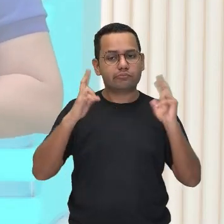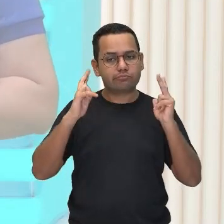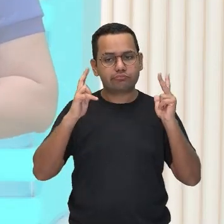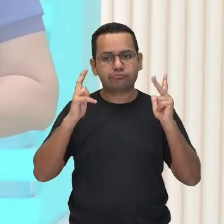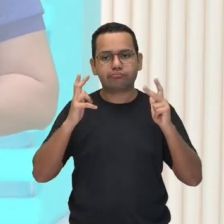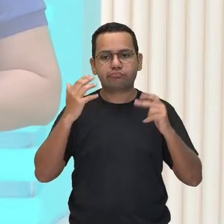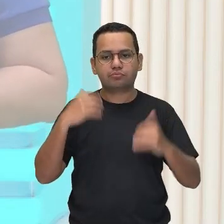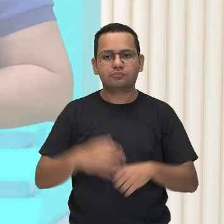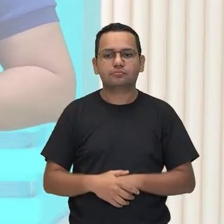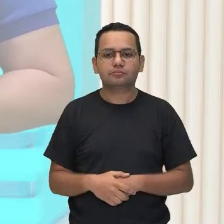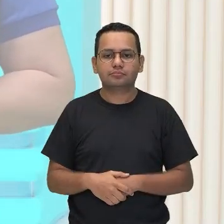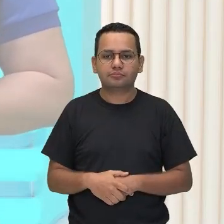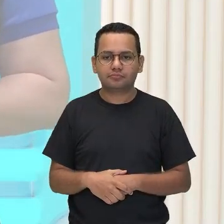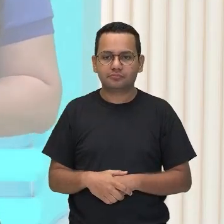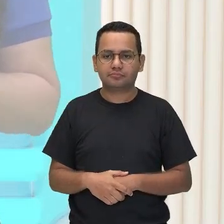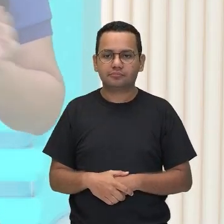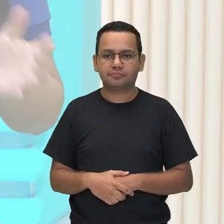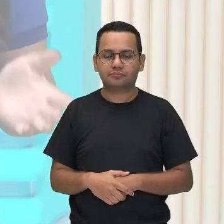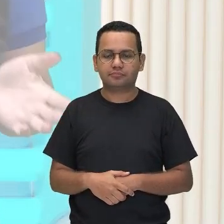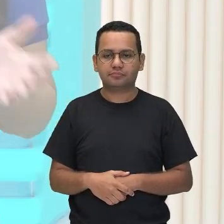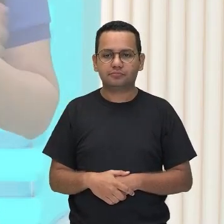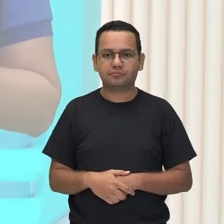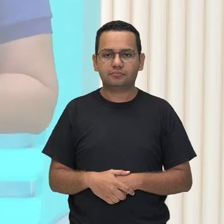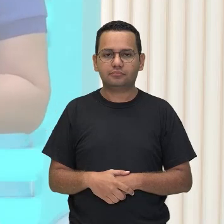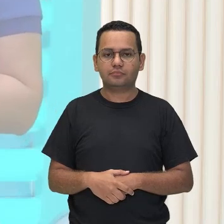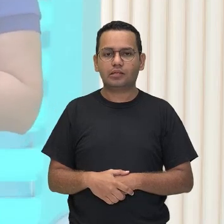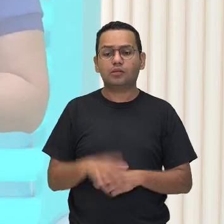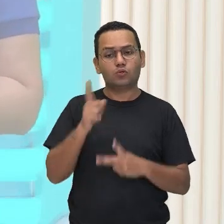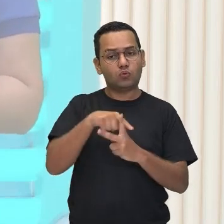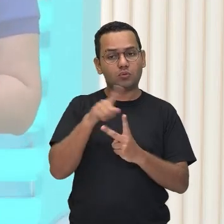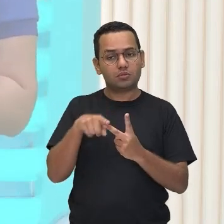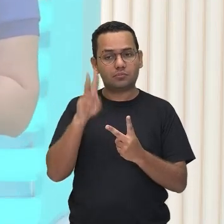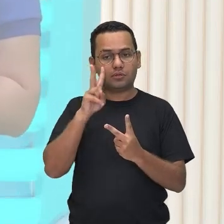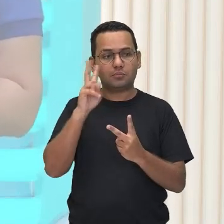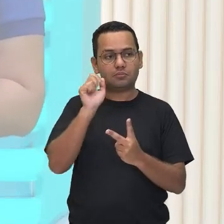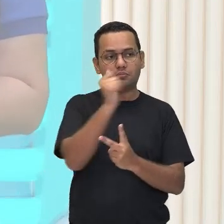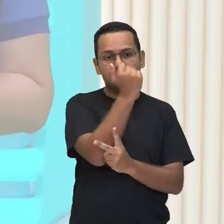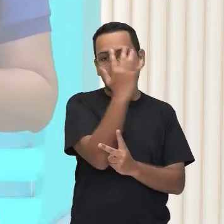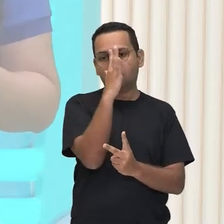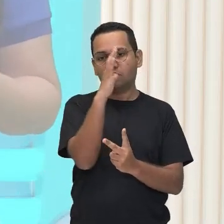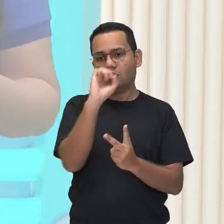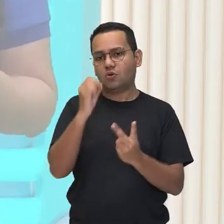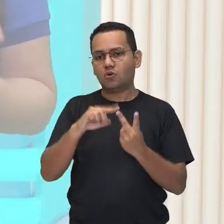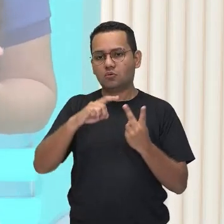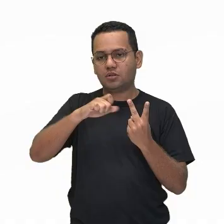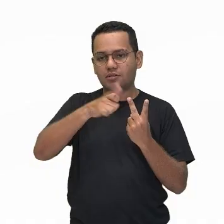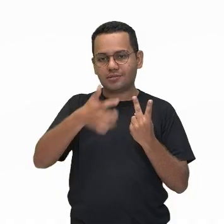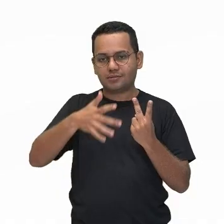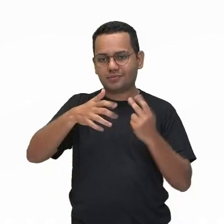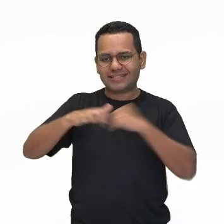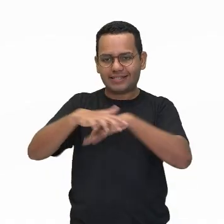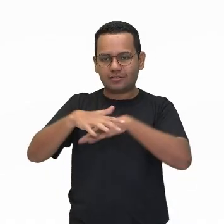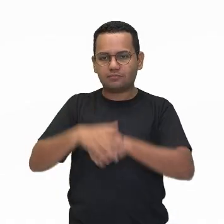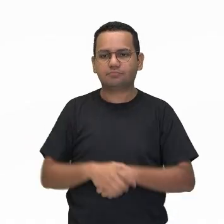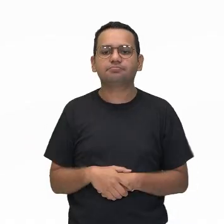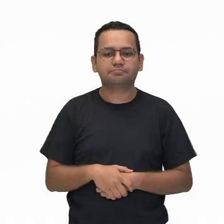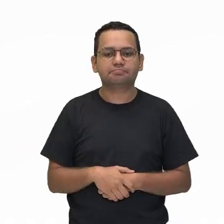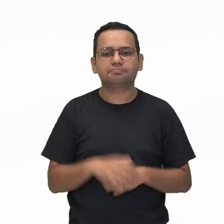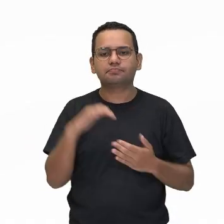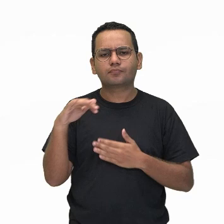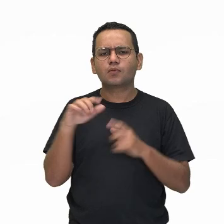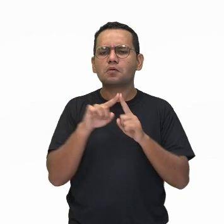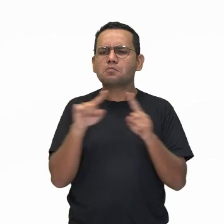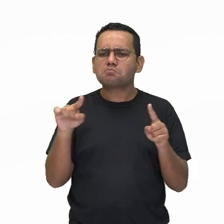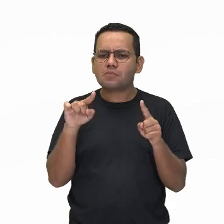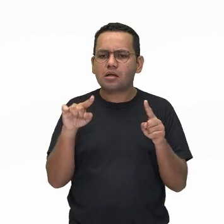corporais aí de Aventura tanto na natureza quanto no meio urbano agora Quais são os fatores que podem interferir na